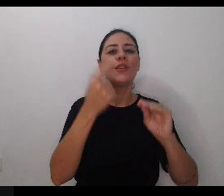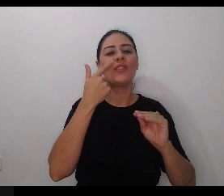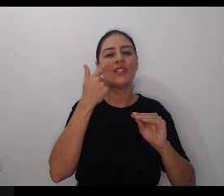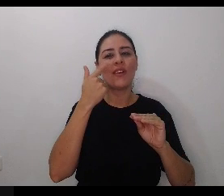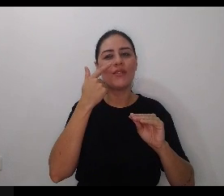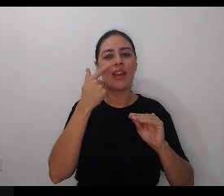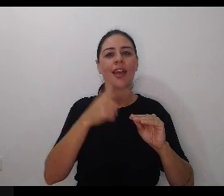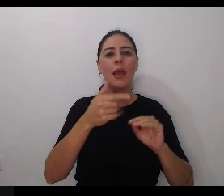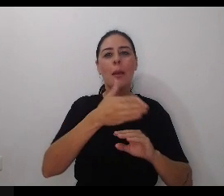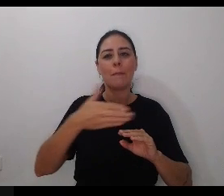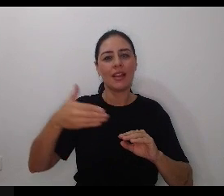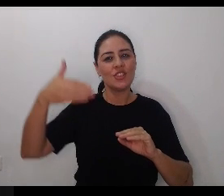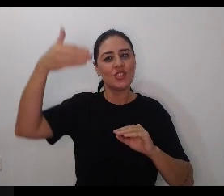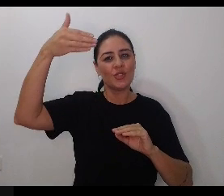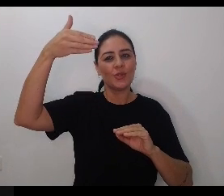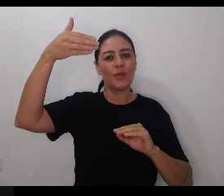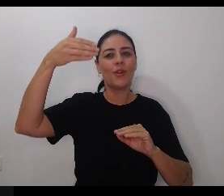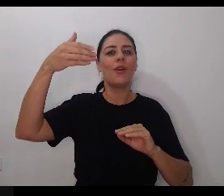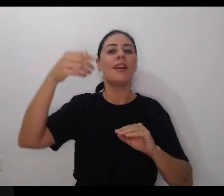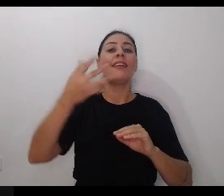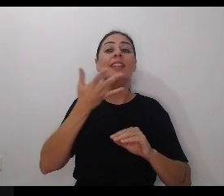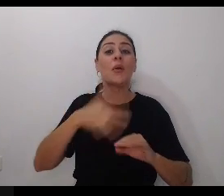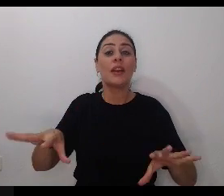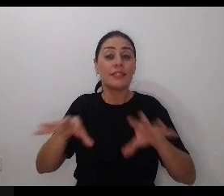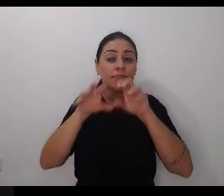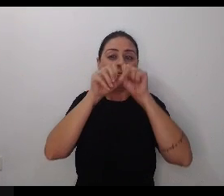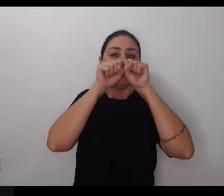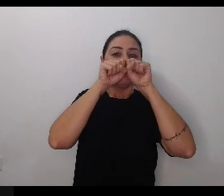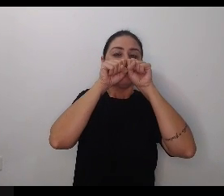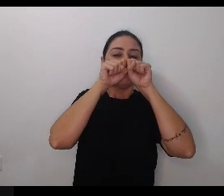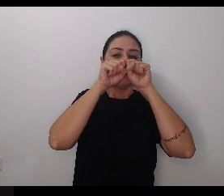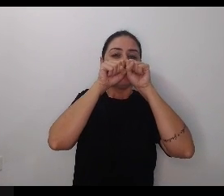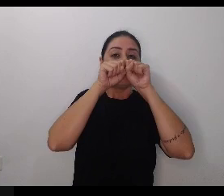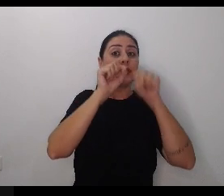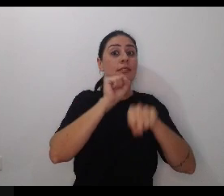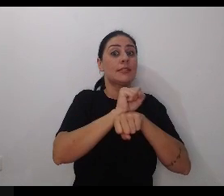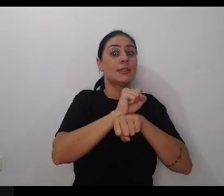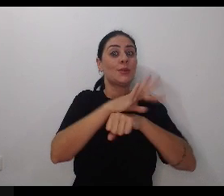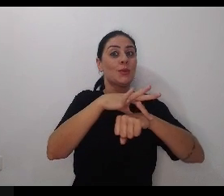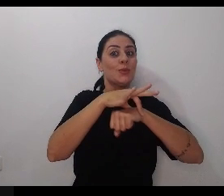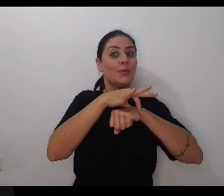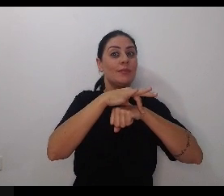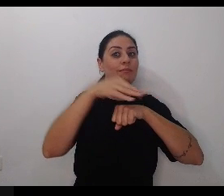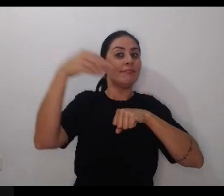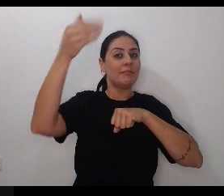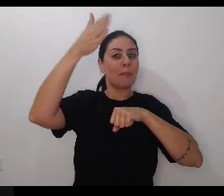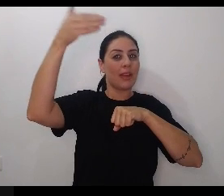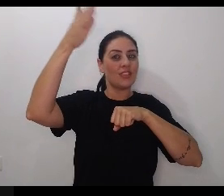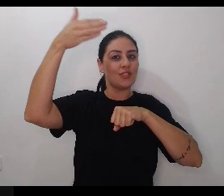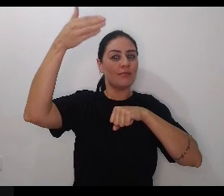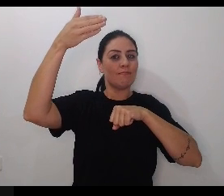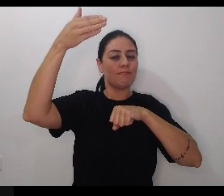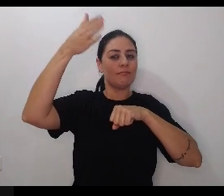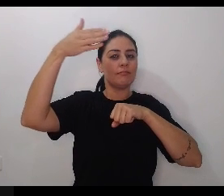peixinho. E se vocês colocarem lá no vídeo, vocês vão ver que o peixinho sobe e aí a criança tem que puxar o ar enquanto o peixinho